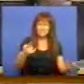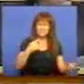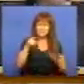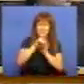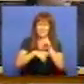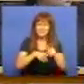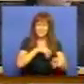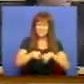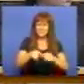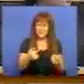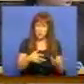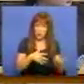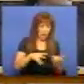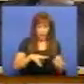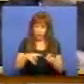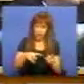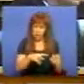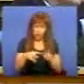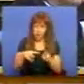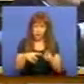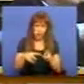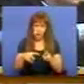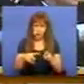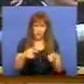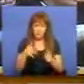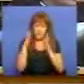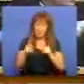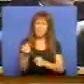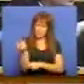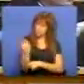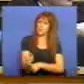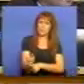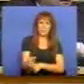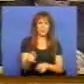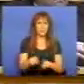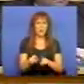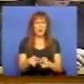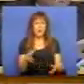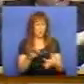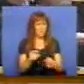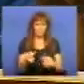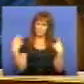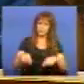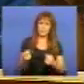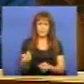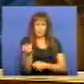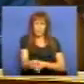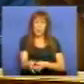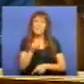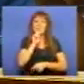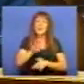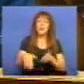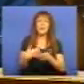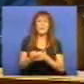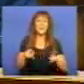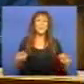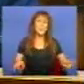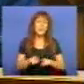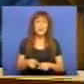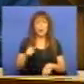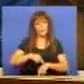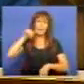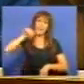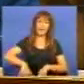estatuto dos deputados que está em trânsito. Em parte é um fenómeno e em parte é um epifenómeno. Portanto, talvez seja a